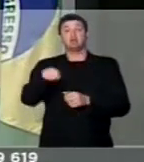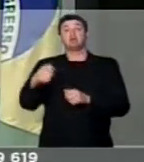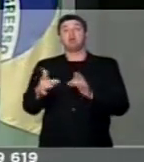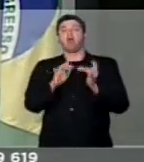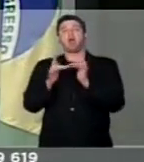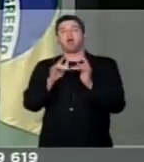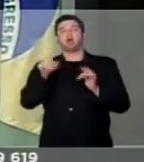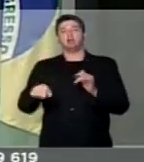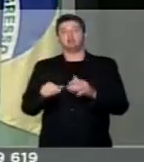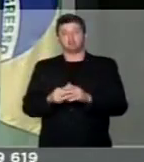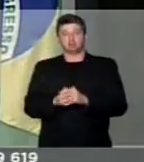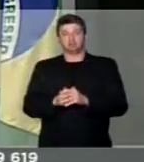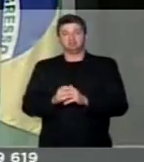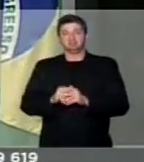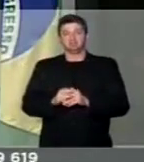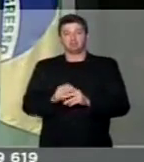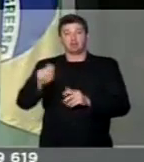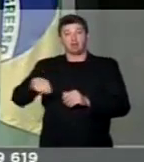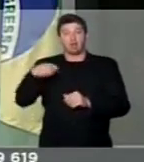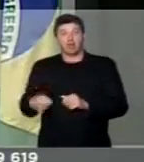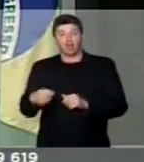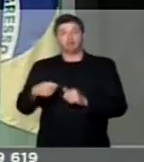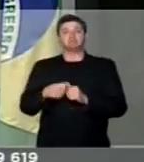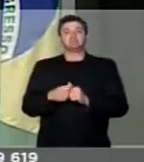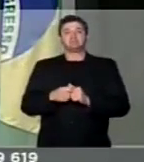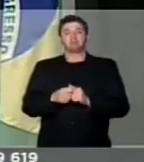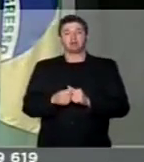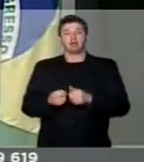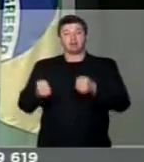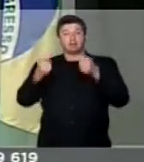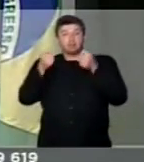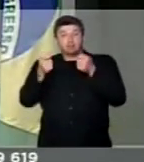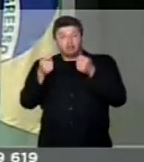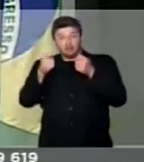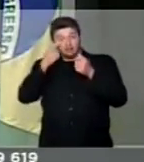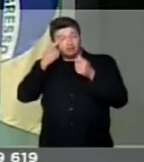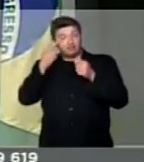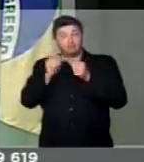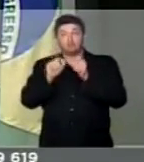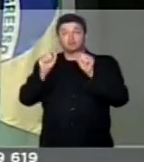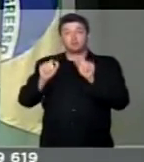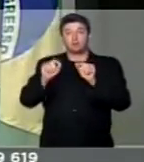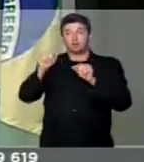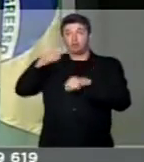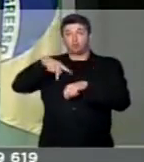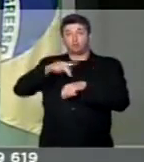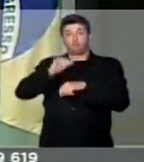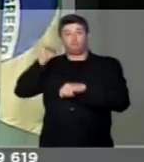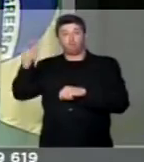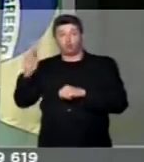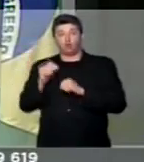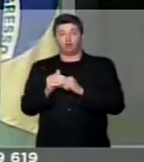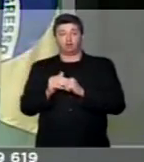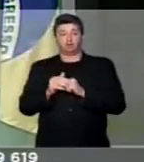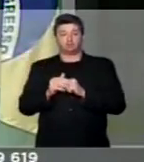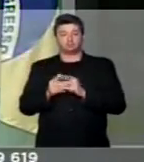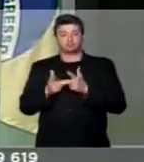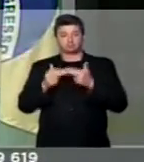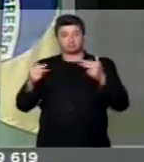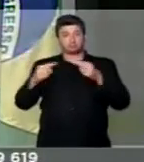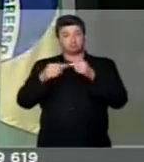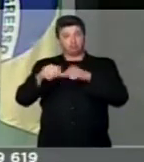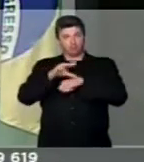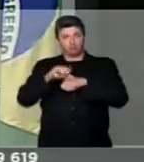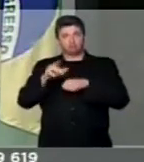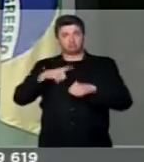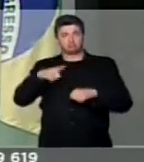articulando isso? Quem é que está tentando fazer com que, no exterior, aquilo que é algo